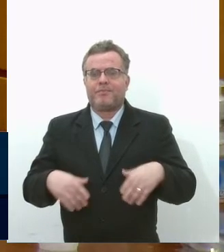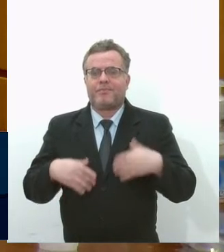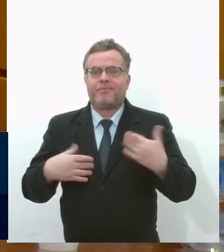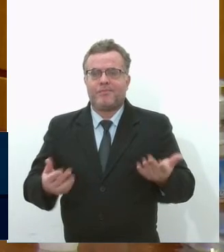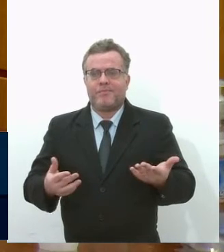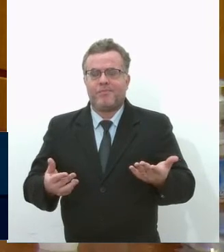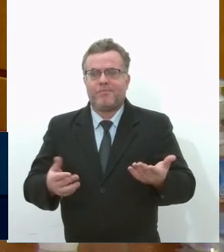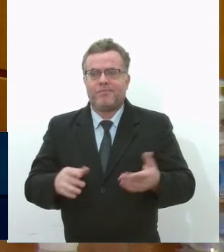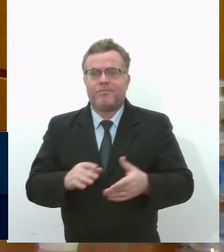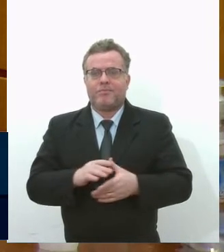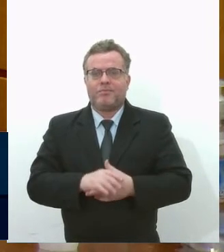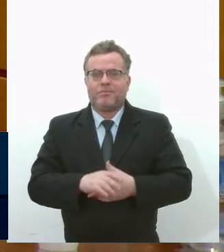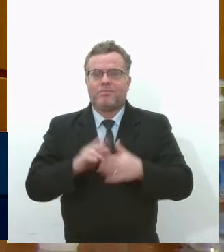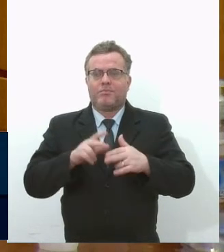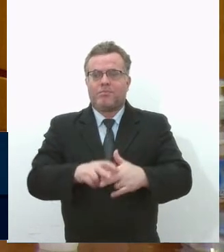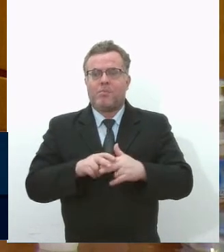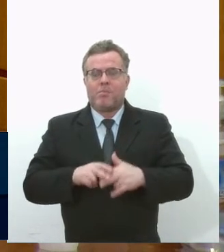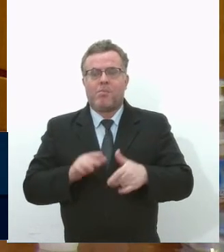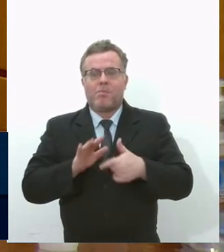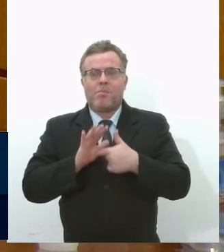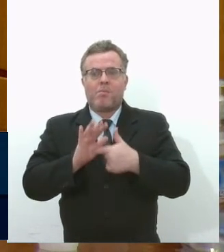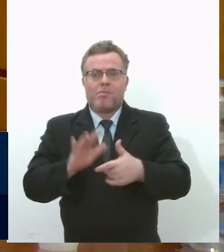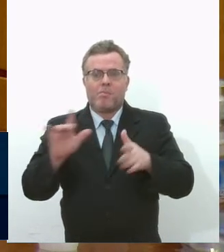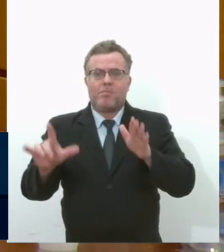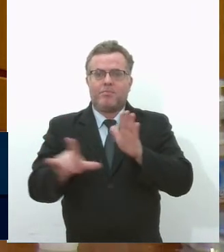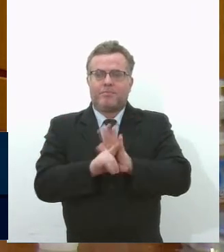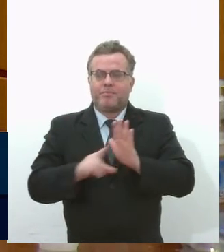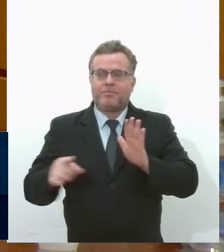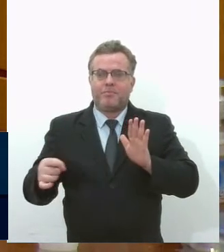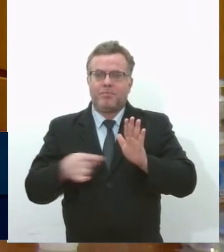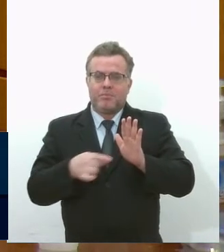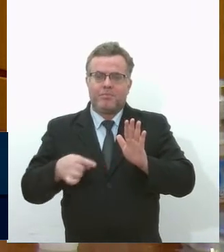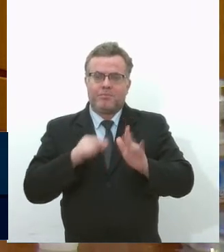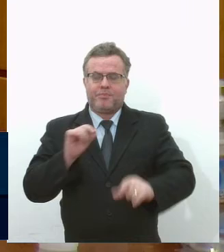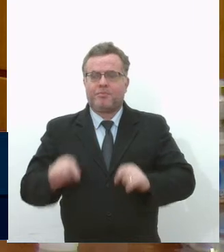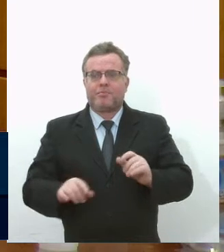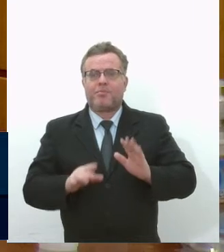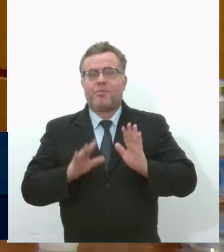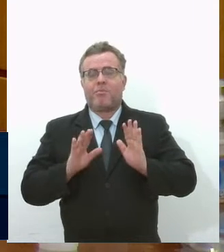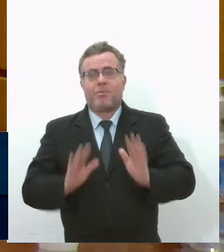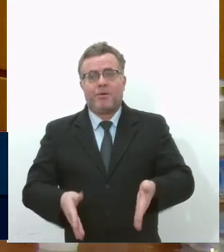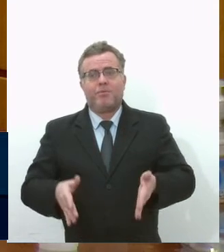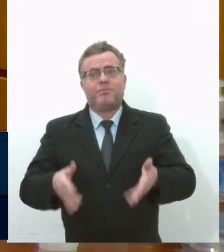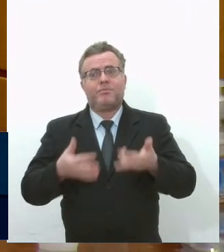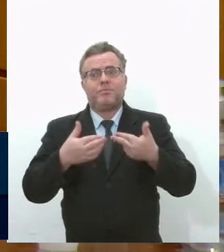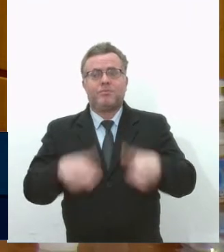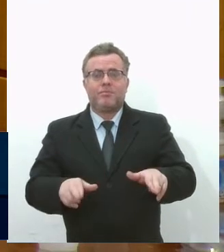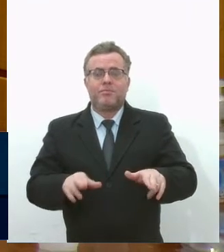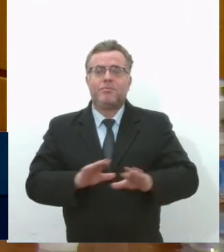E é isso que a legislação federal já corrigiu.